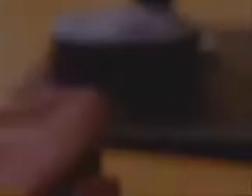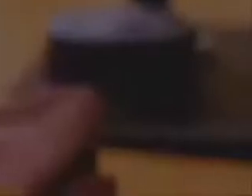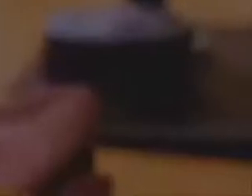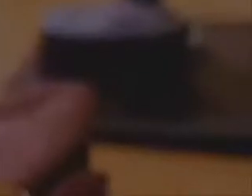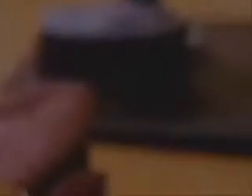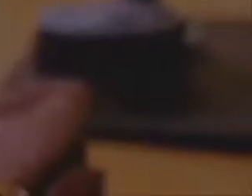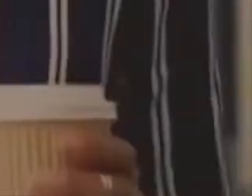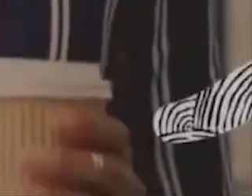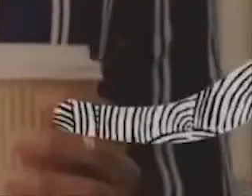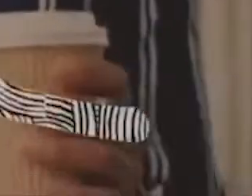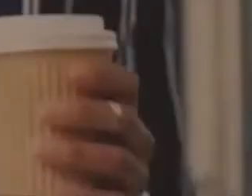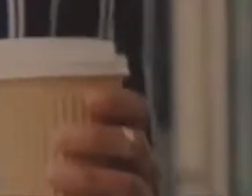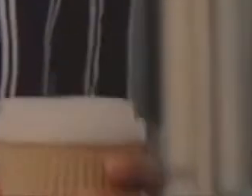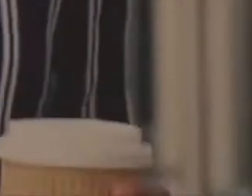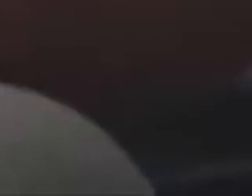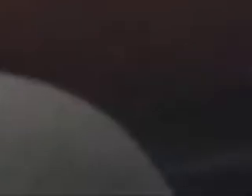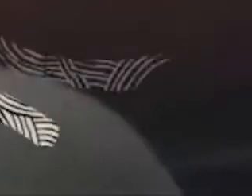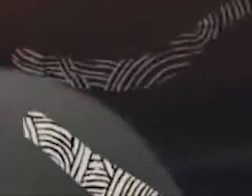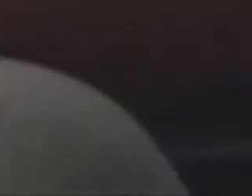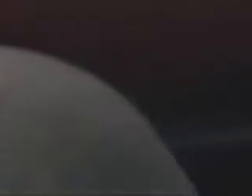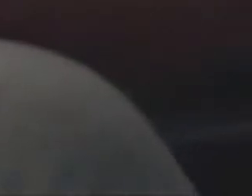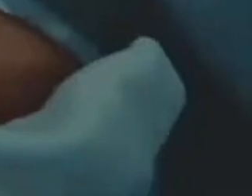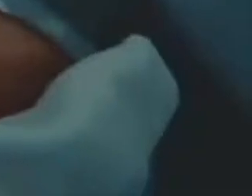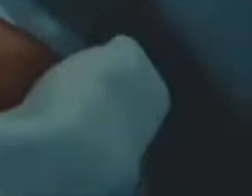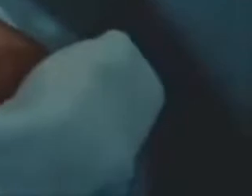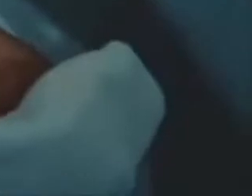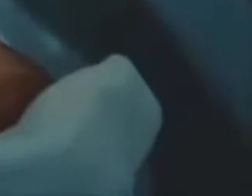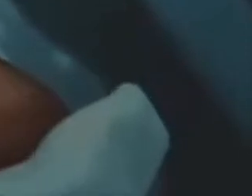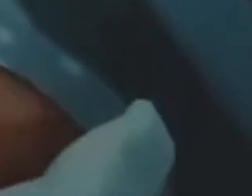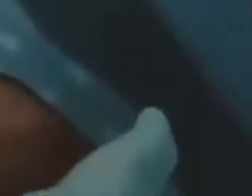criando novas experiências e ajudando a mudar vidas.